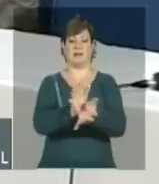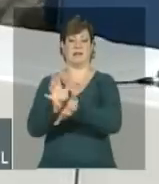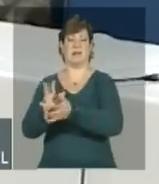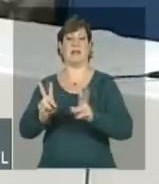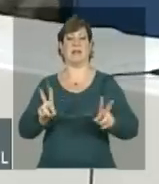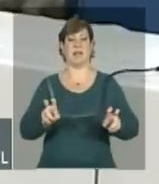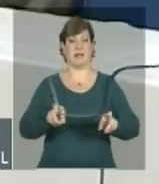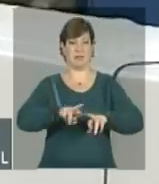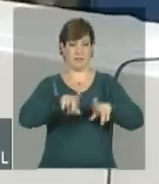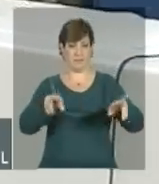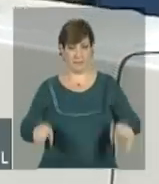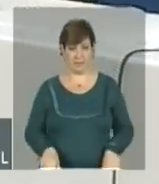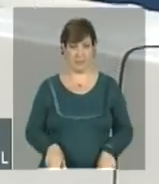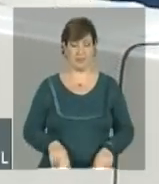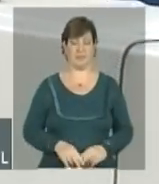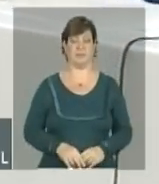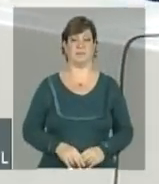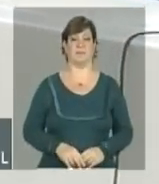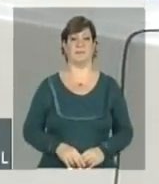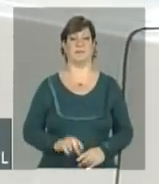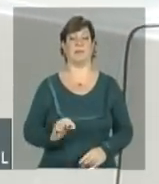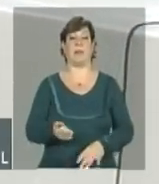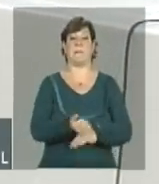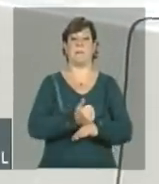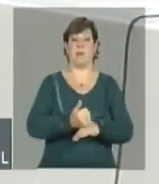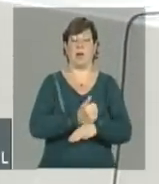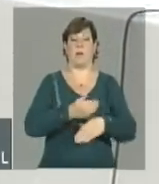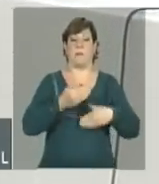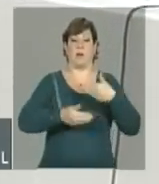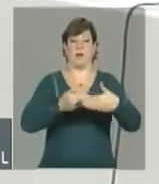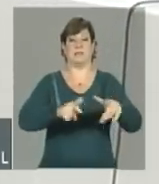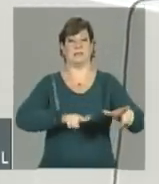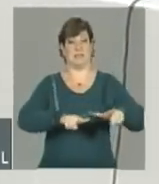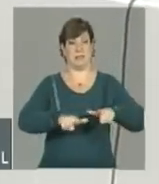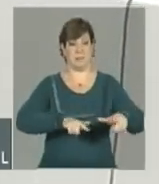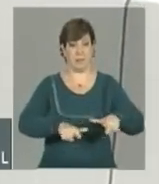temáticas, sendo melhoria de processos